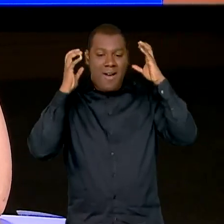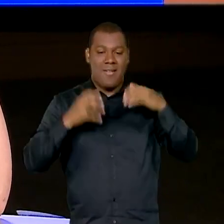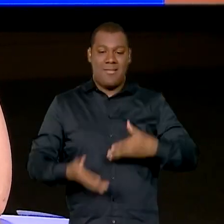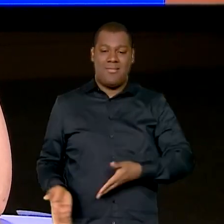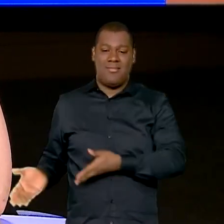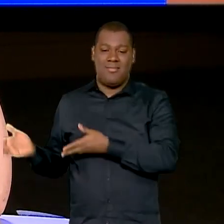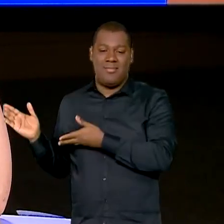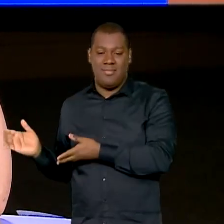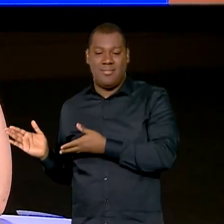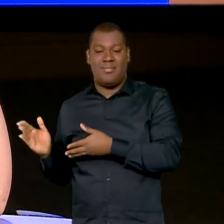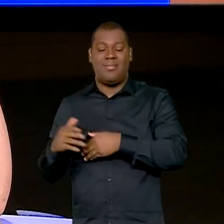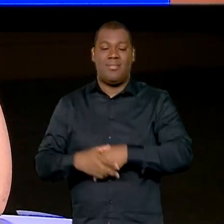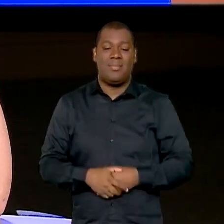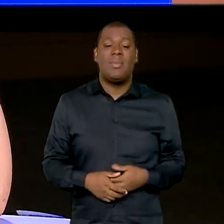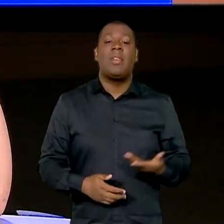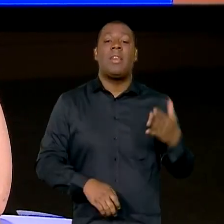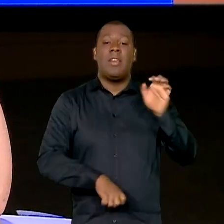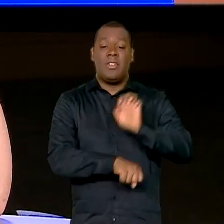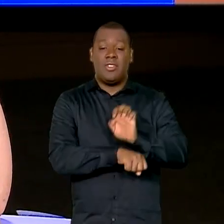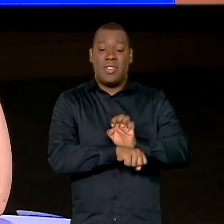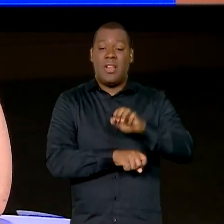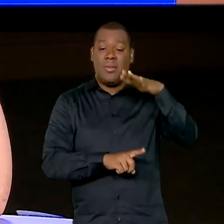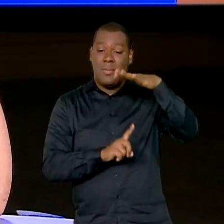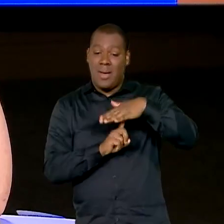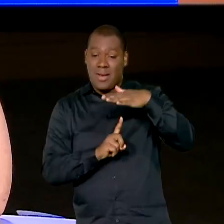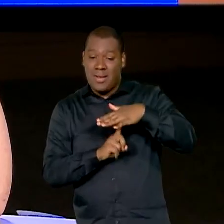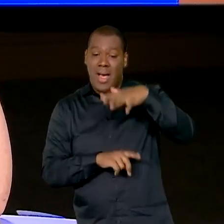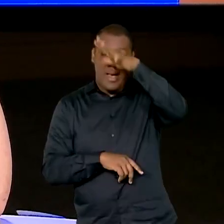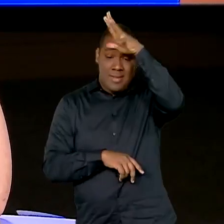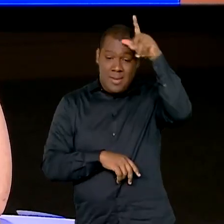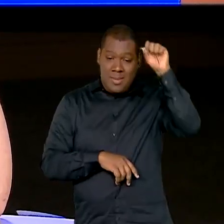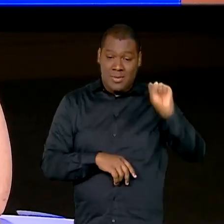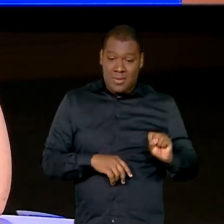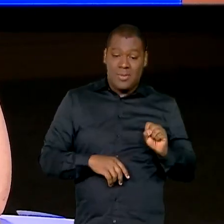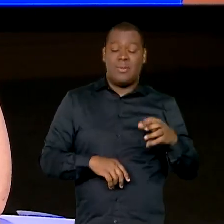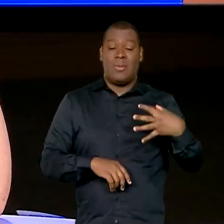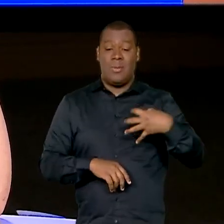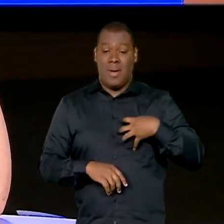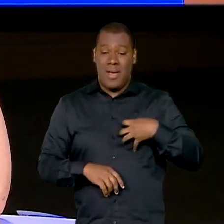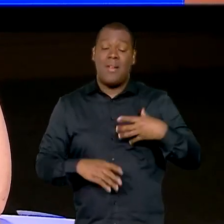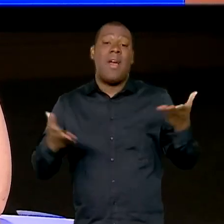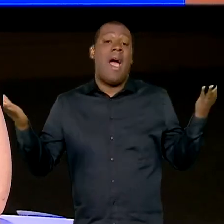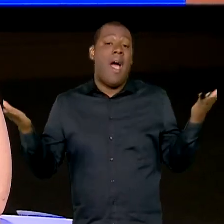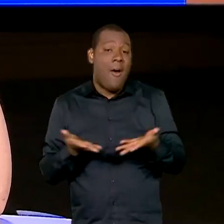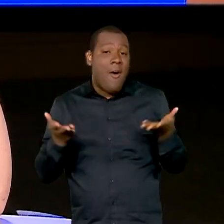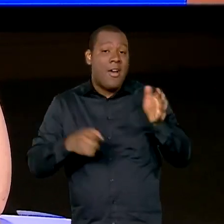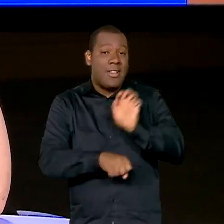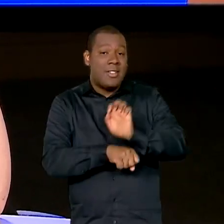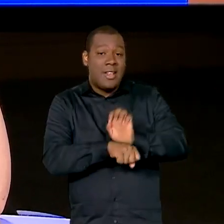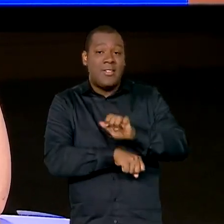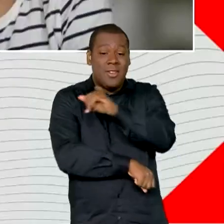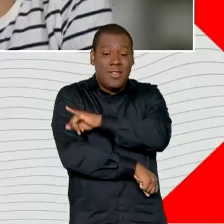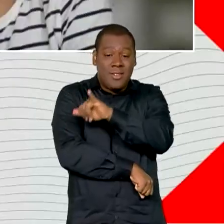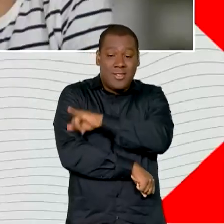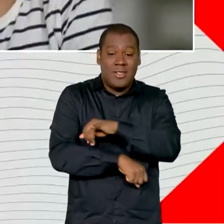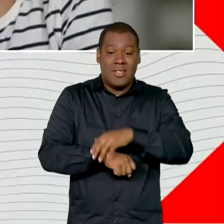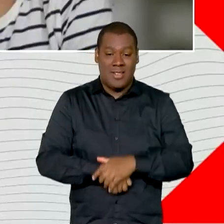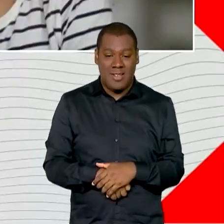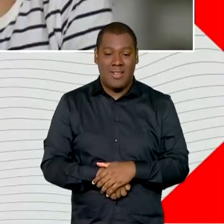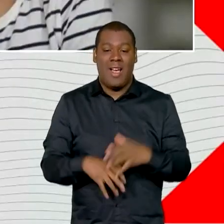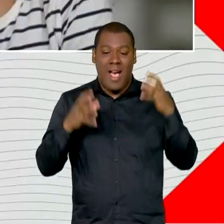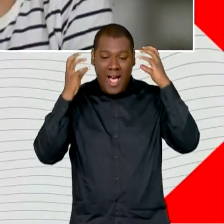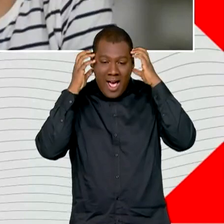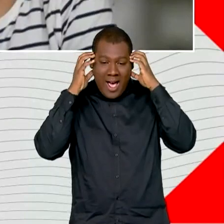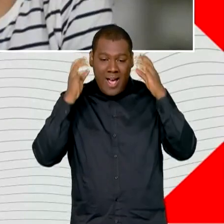redenacionalderádio.ebc.com.br. Ministro, já estivemos no Paraná, em Mato Grosso, Bahia. Vamos então ao Rio de Janeiro, com a Rádio Nacional do Rio. Quem está lá com a gente é